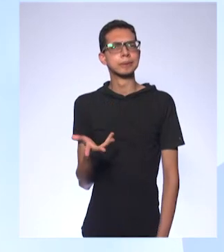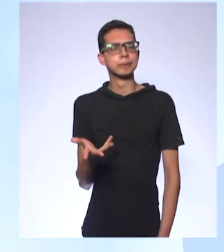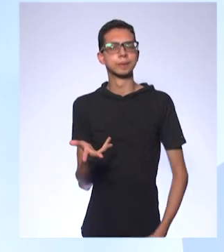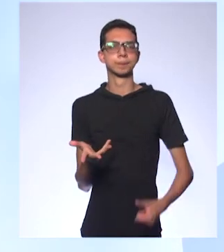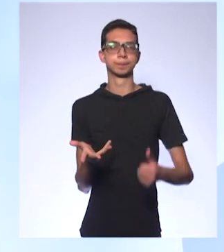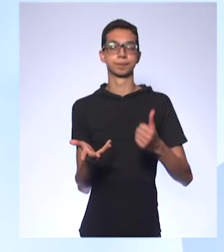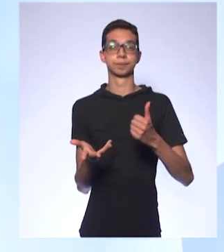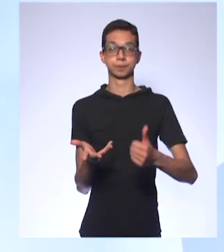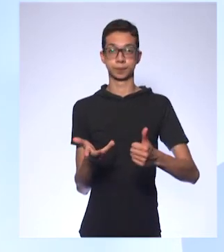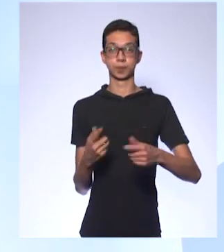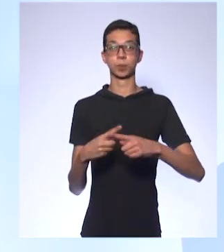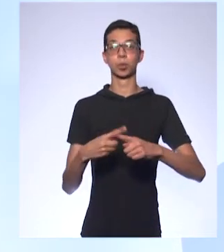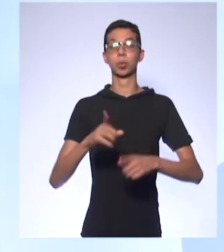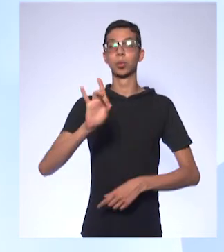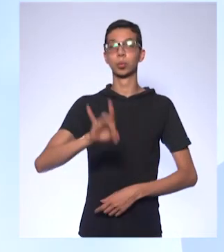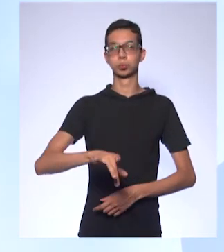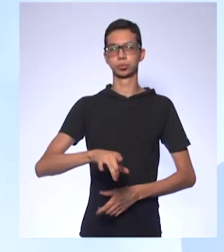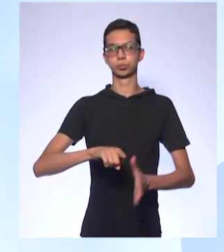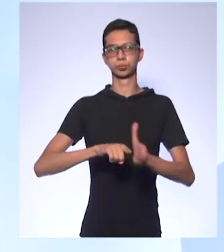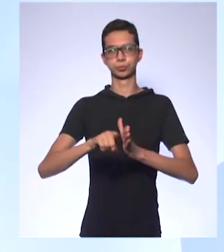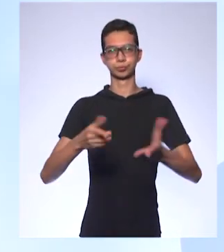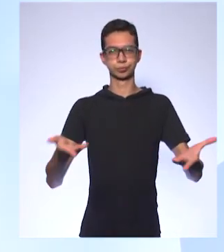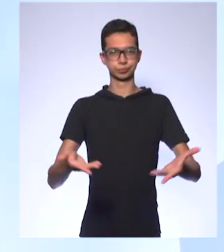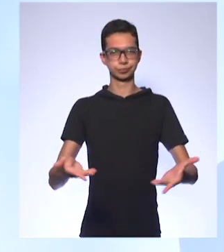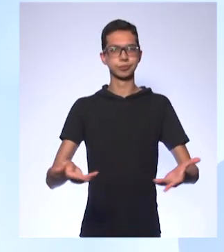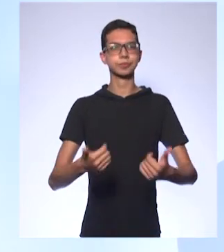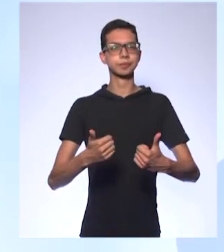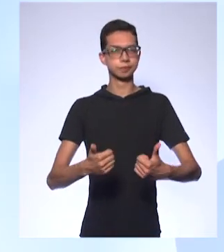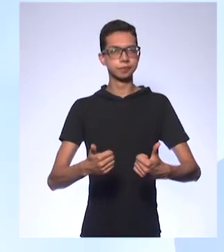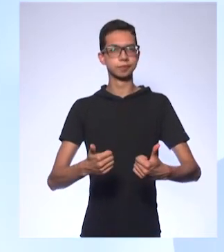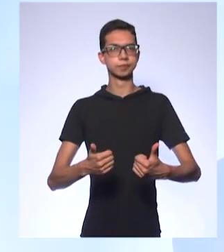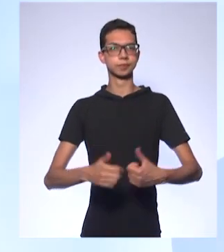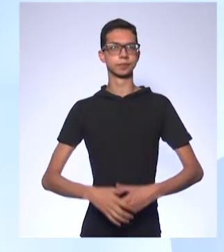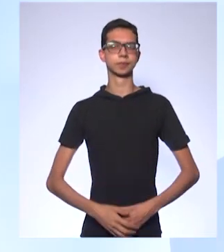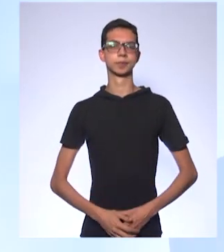bastante para ir para essa última questão aqui.